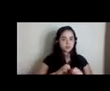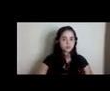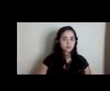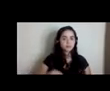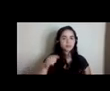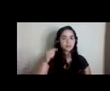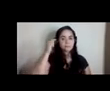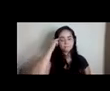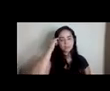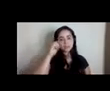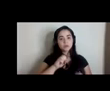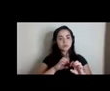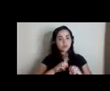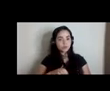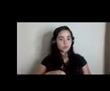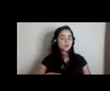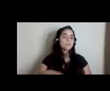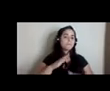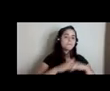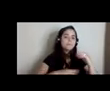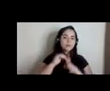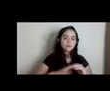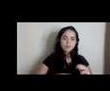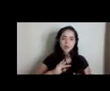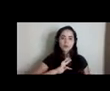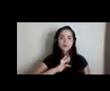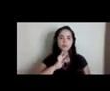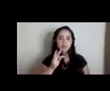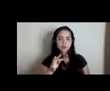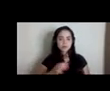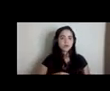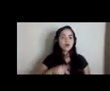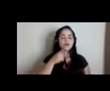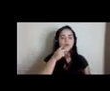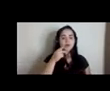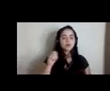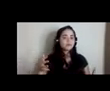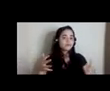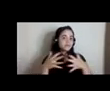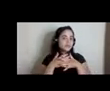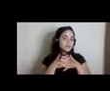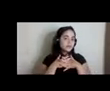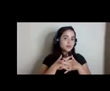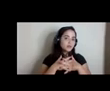educação profissional tecnológica, nós estamos falando desse entrecruzamento,